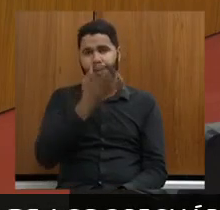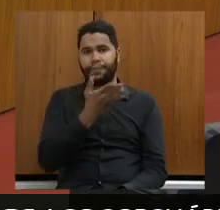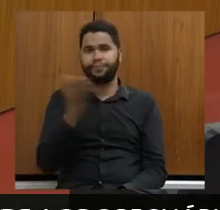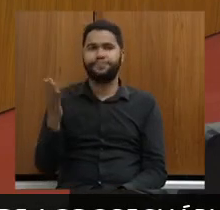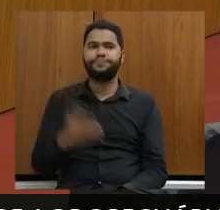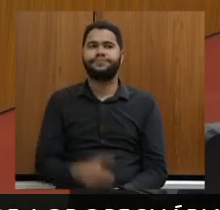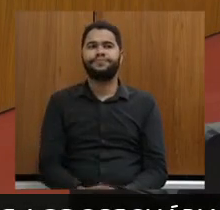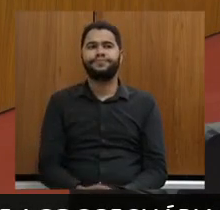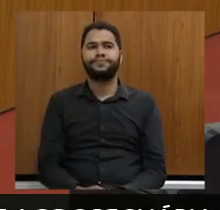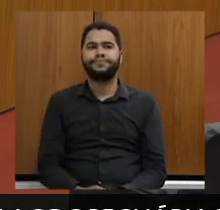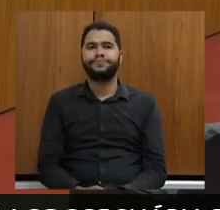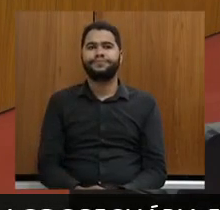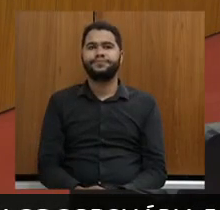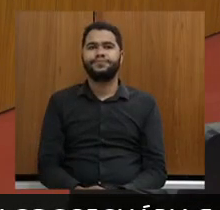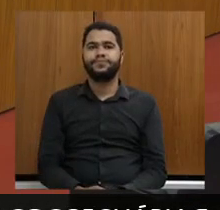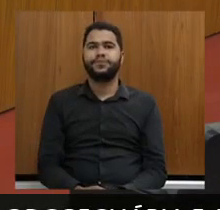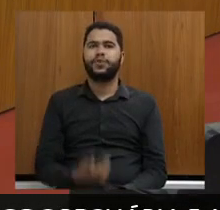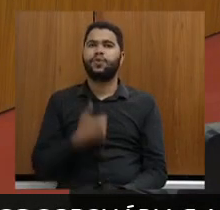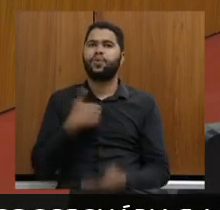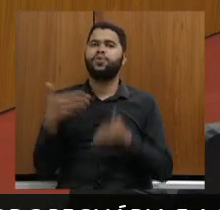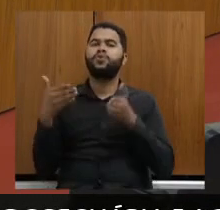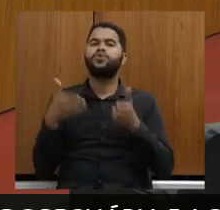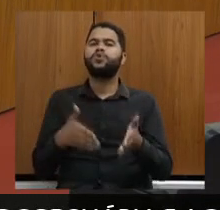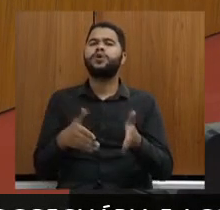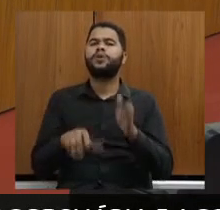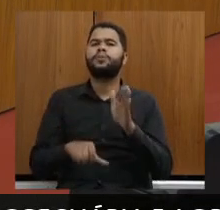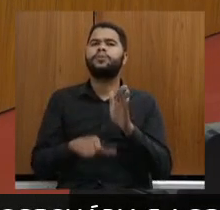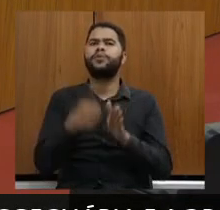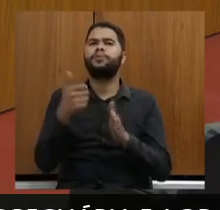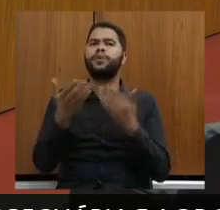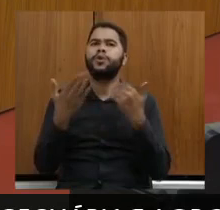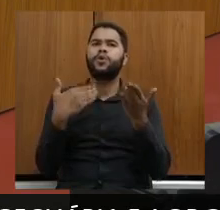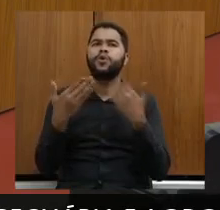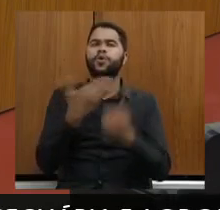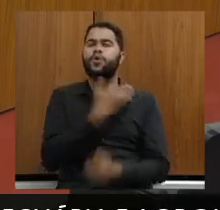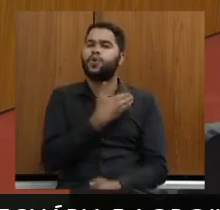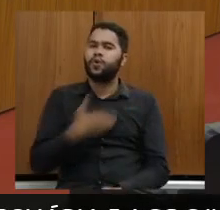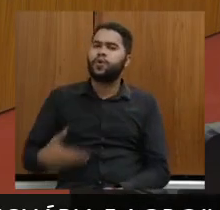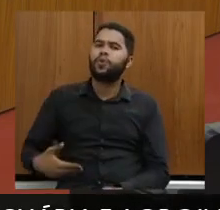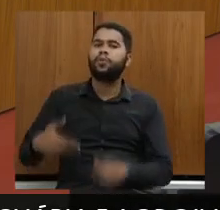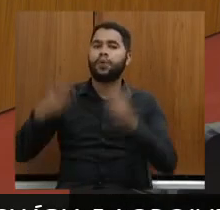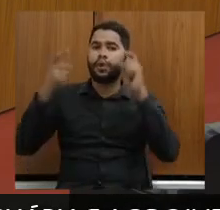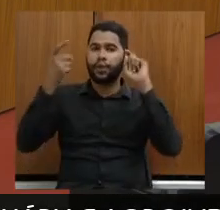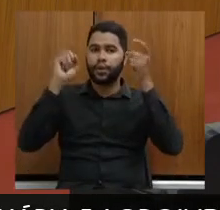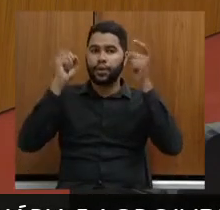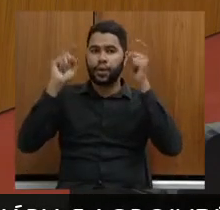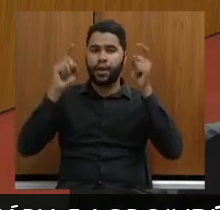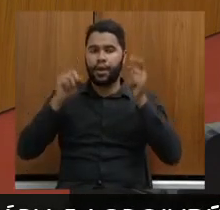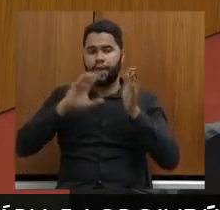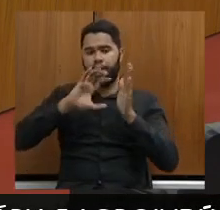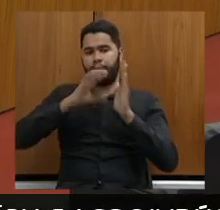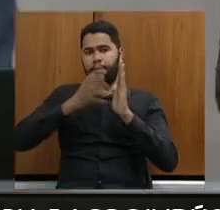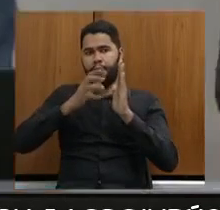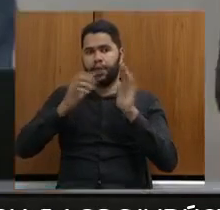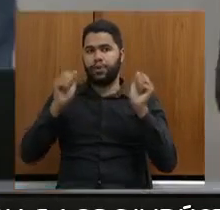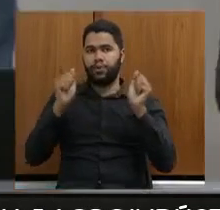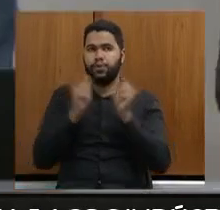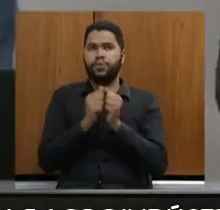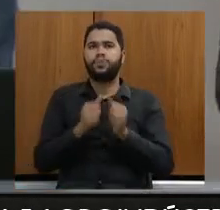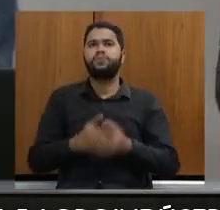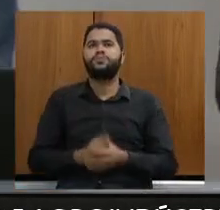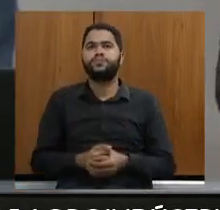excelências quando eu cheguei aqui a primeira conversa que eu tive com o governador uma reunião do partido com